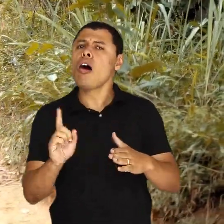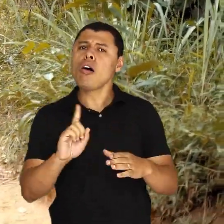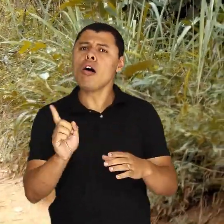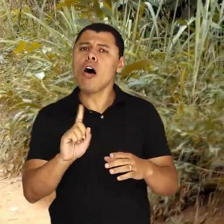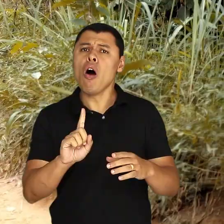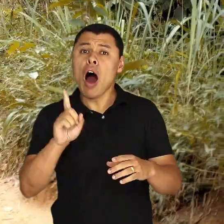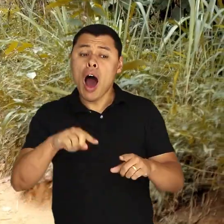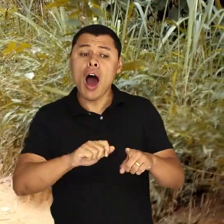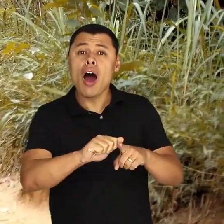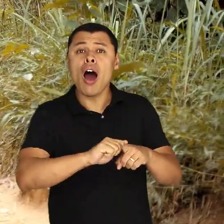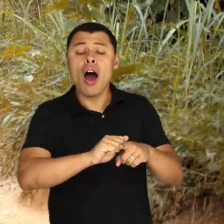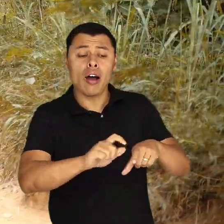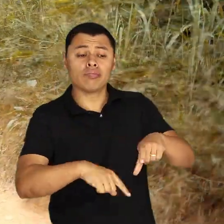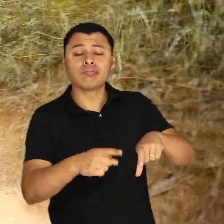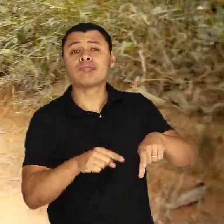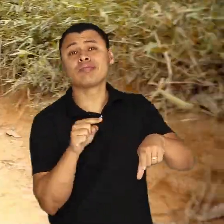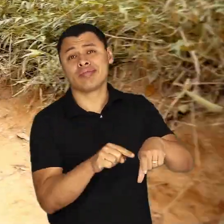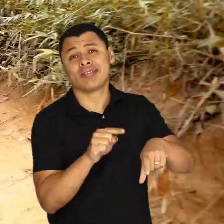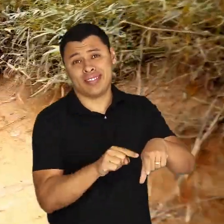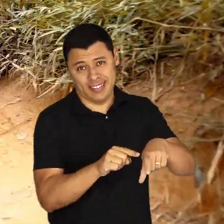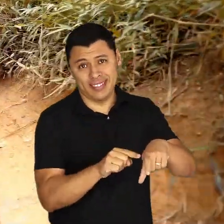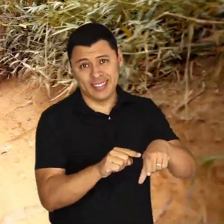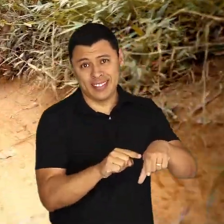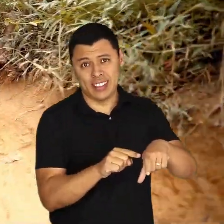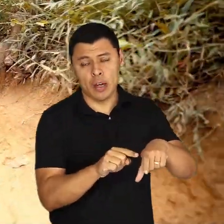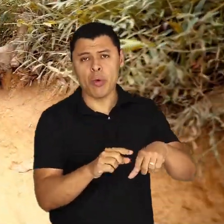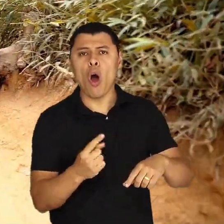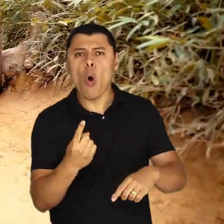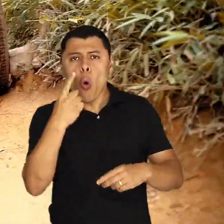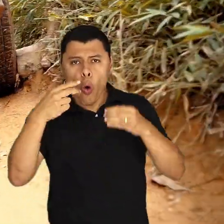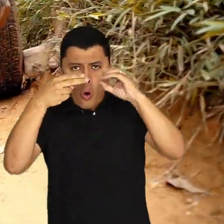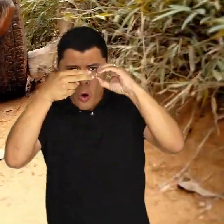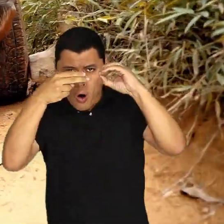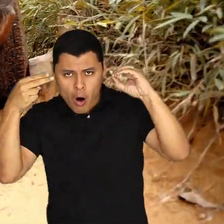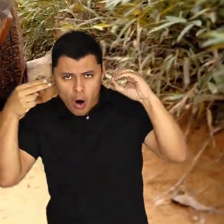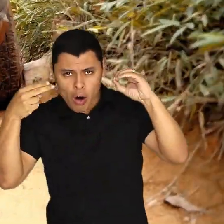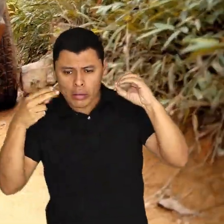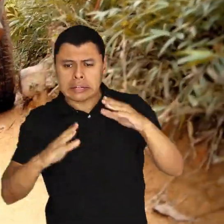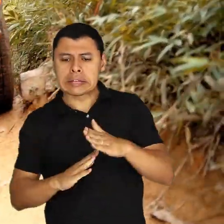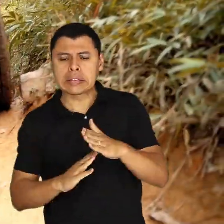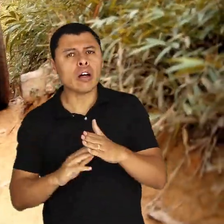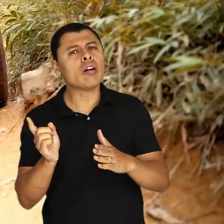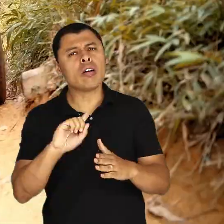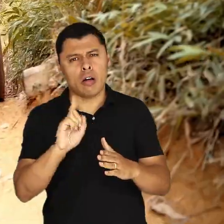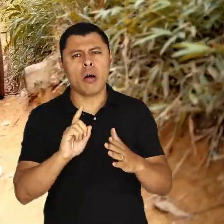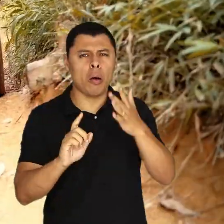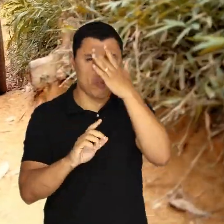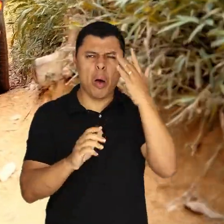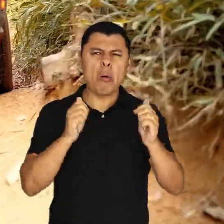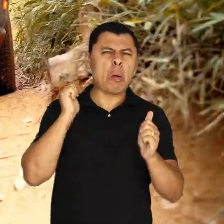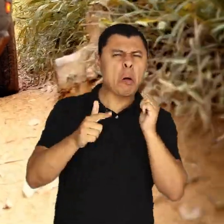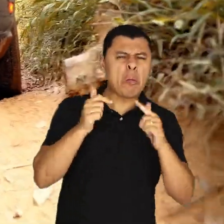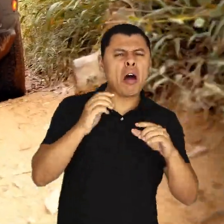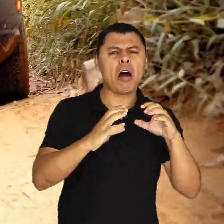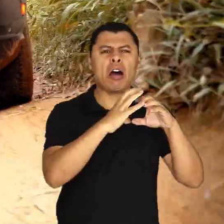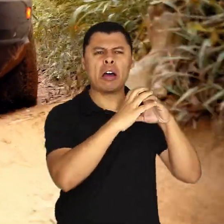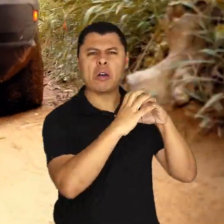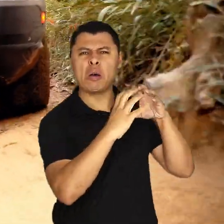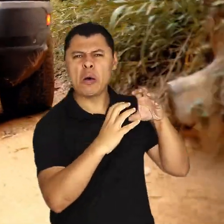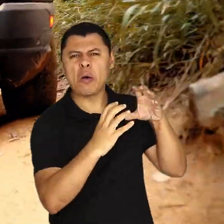efetivamente pelos pneus. Isso não é uma limitação exclusiva do Bronco, na verdade, né? Muita gente faz críticas a vários tipos de